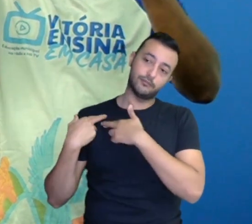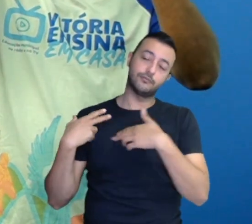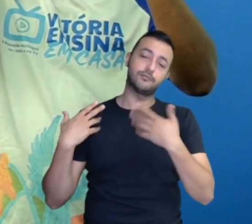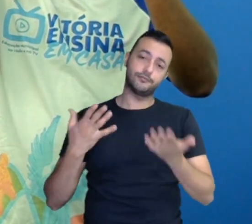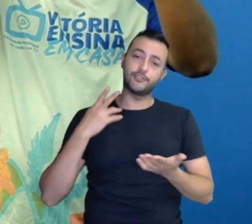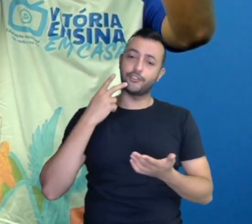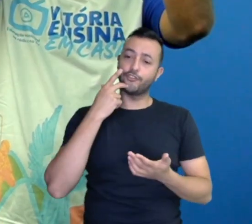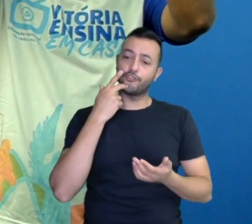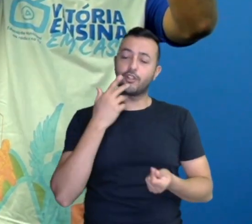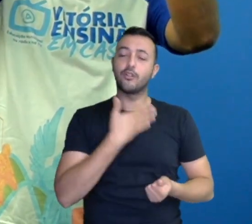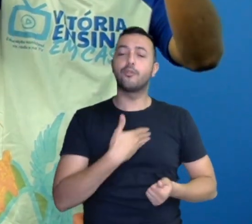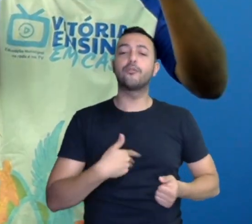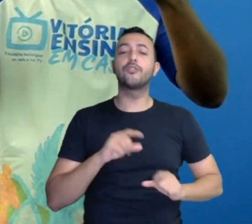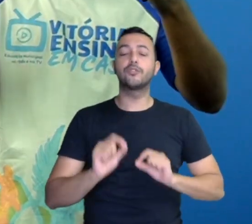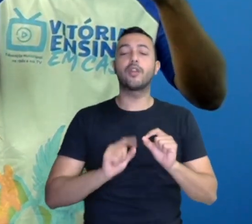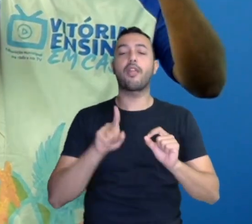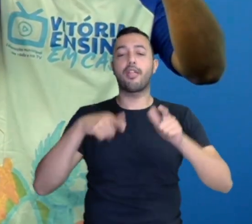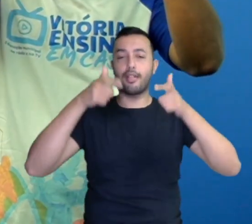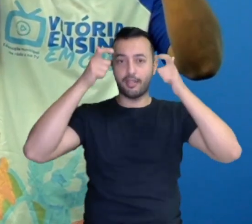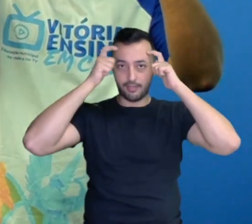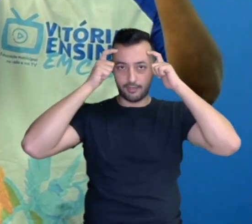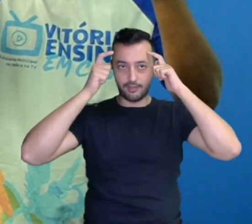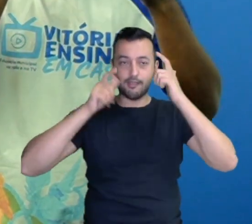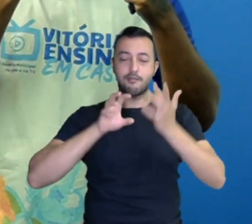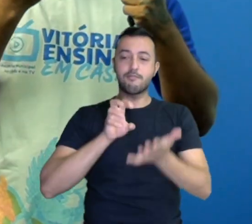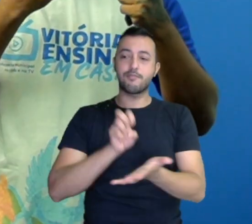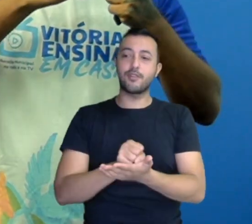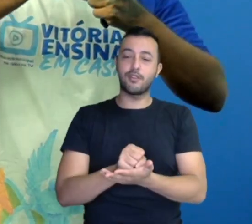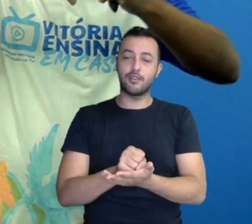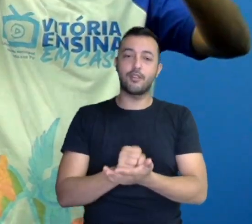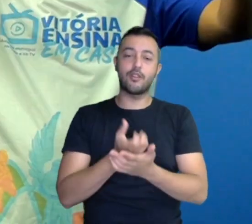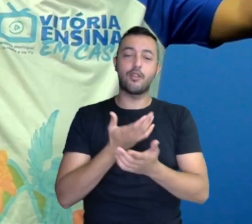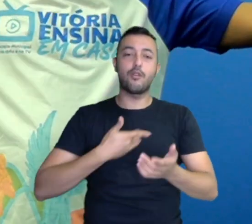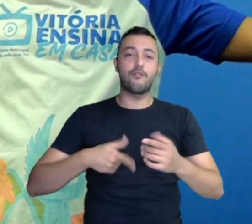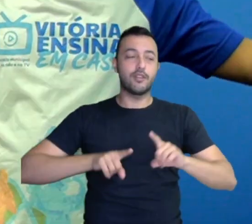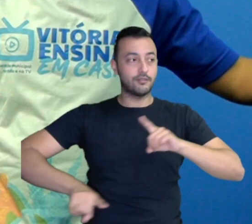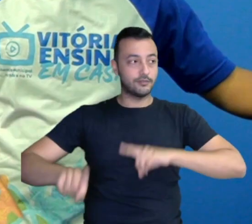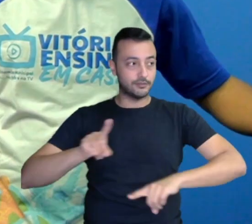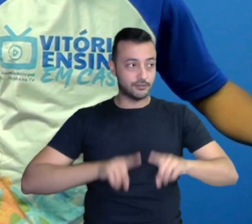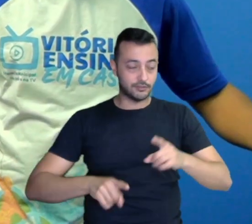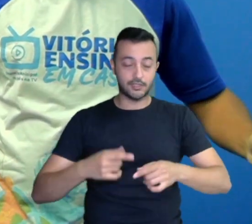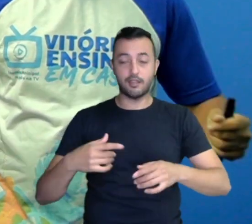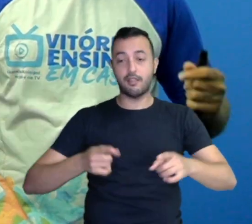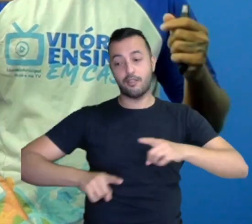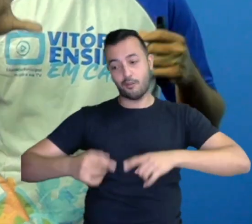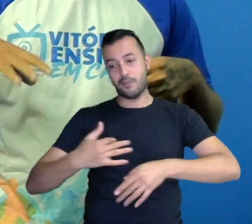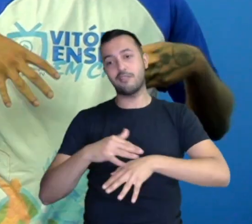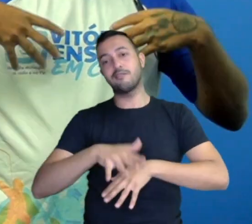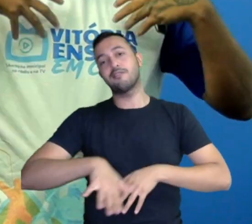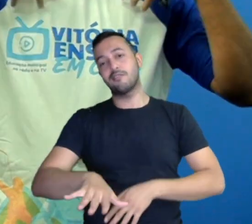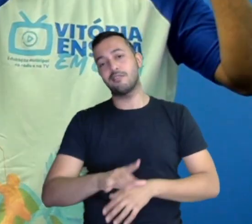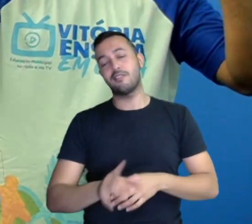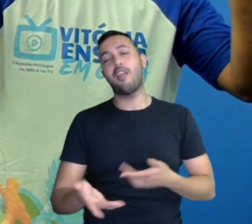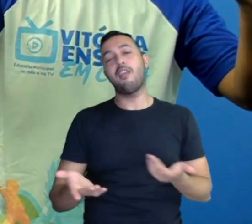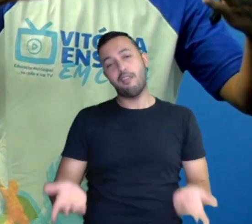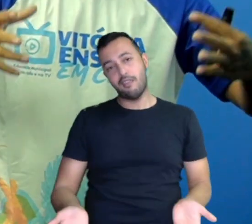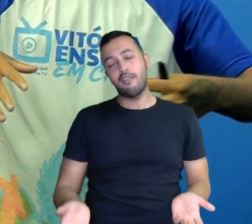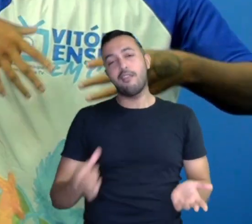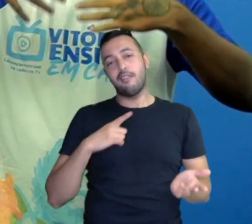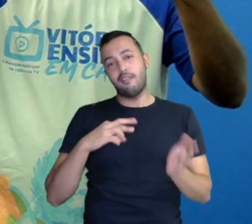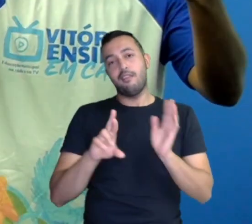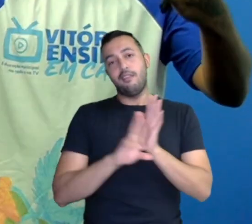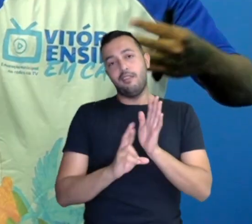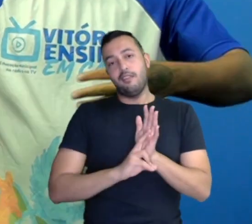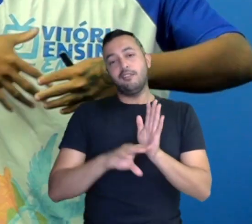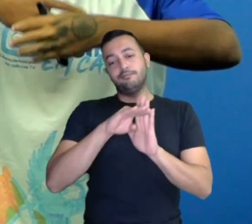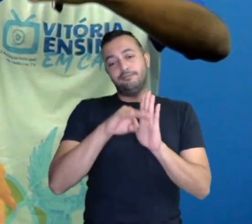gente fala do Estado, a gente está falando ali dos reis. Eles começam a assumir essa função de governar a cidade, né? Ele começa a estabelecer as